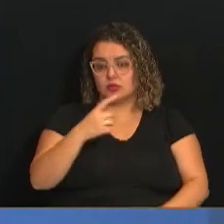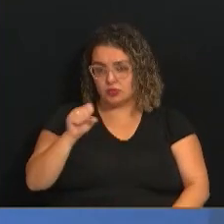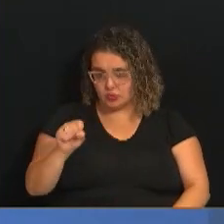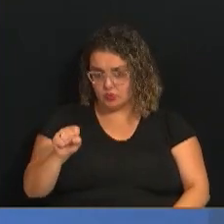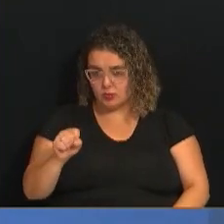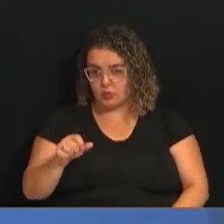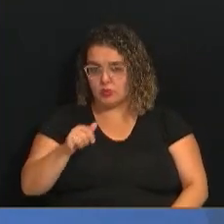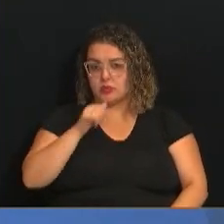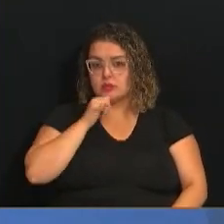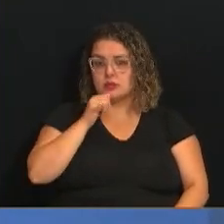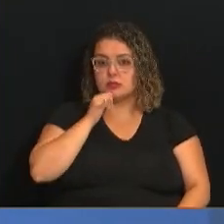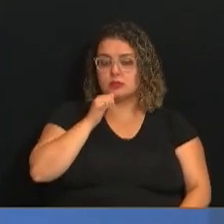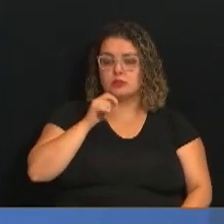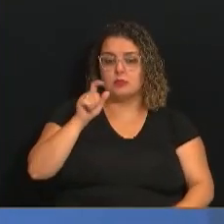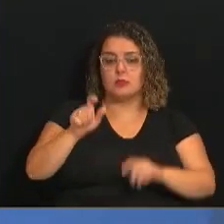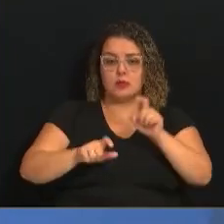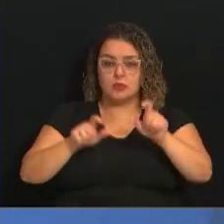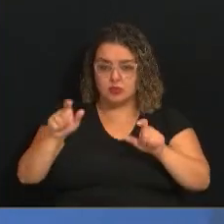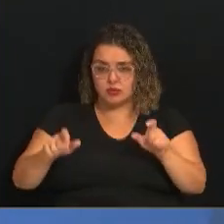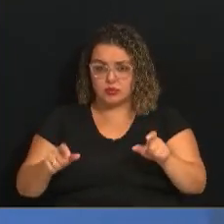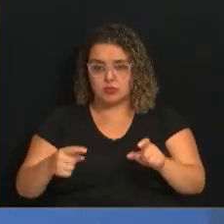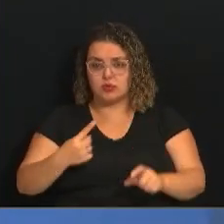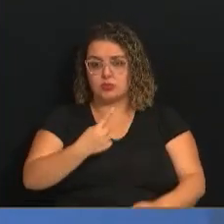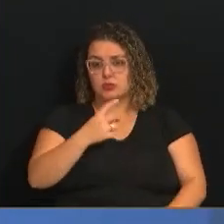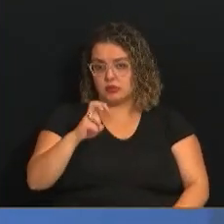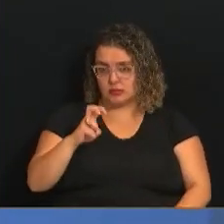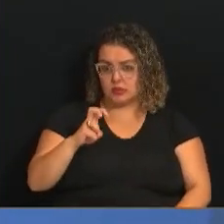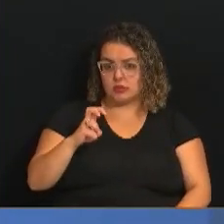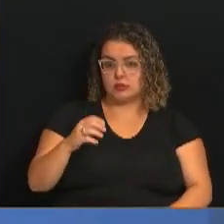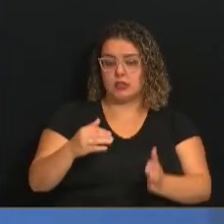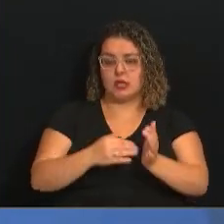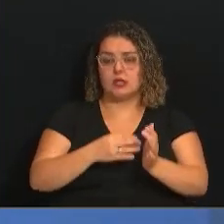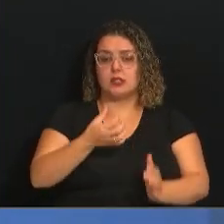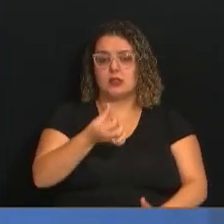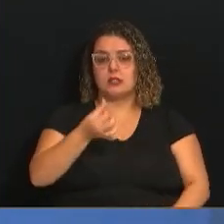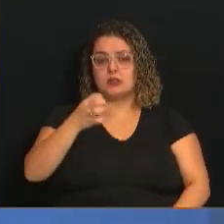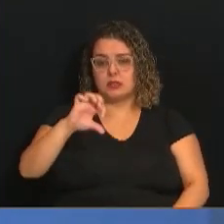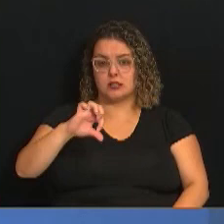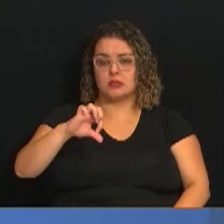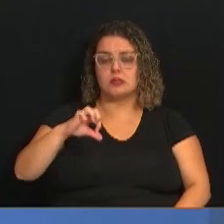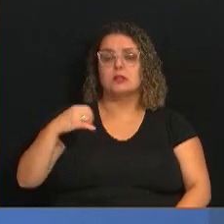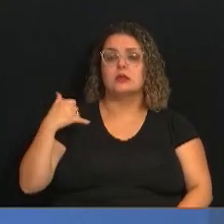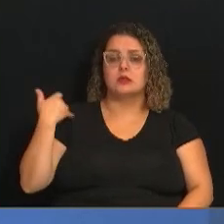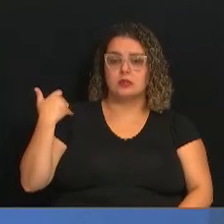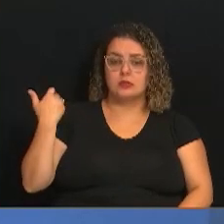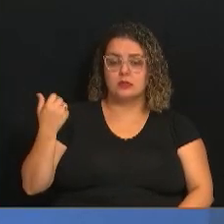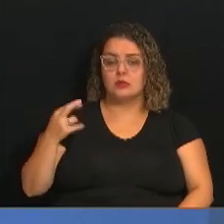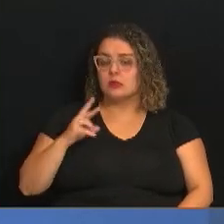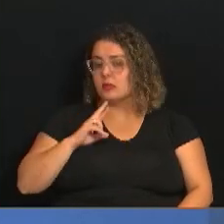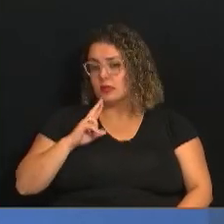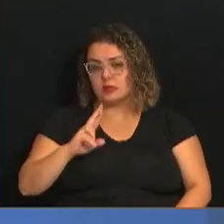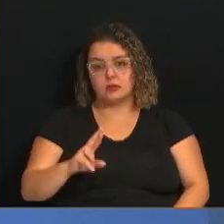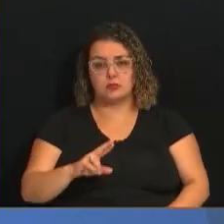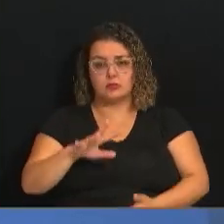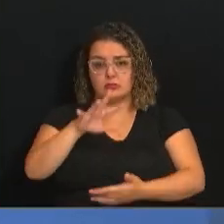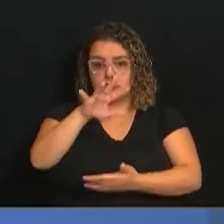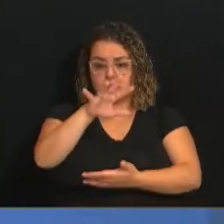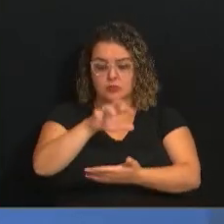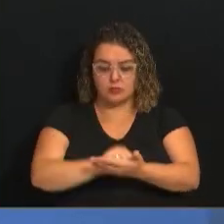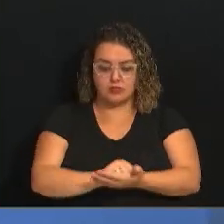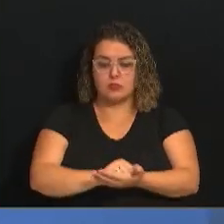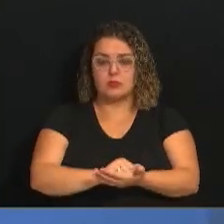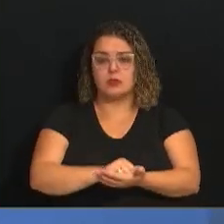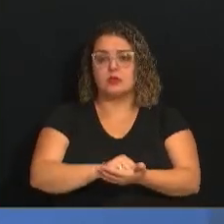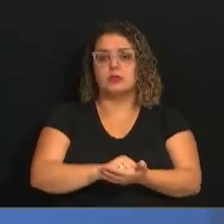exemplo, que pessoas entre 15 e 69 anos devam apenas responder um questionário de prontidão de